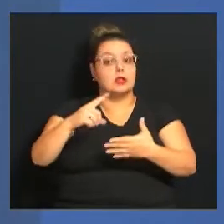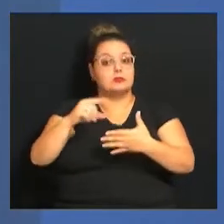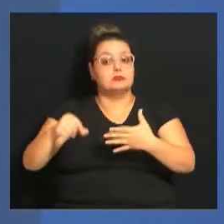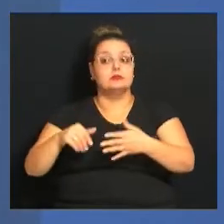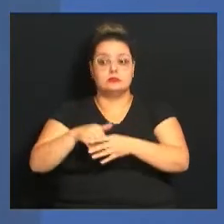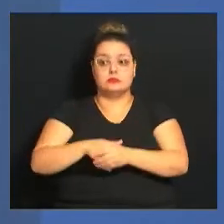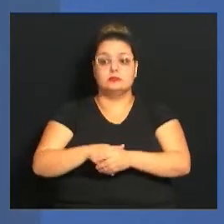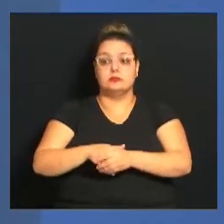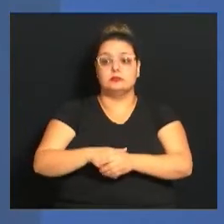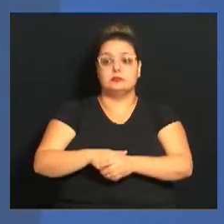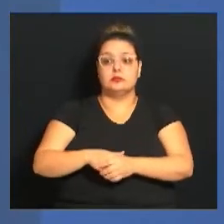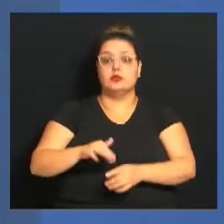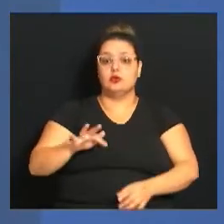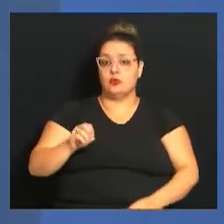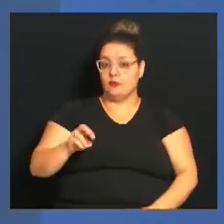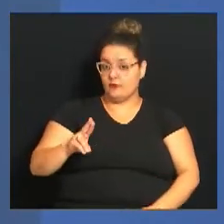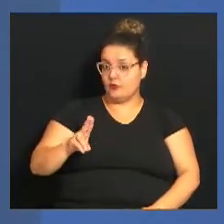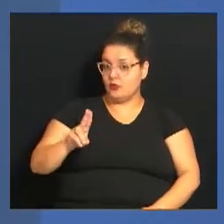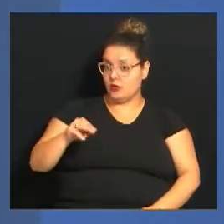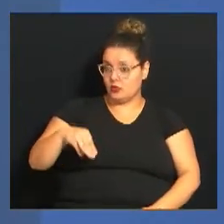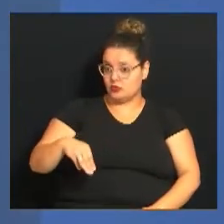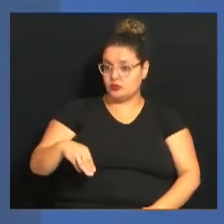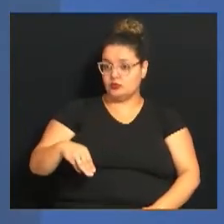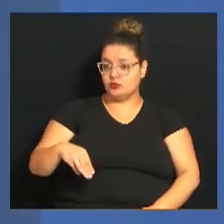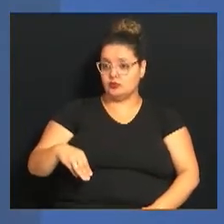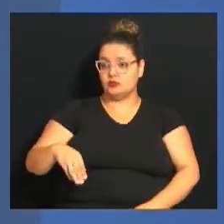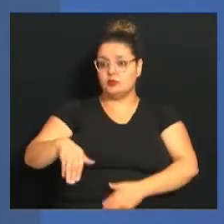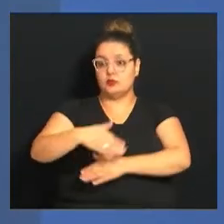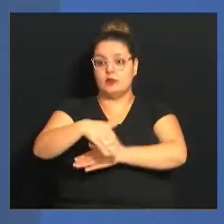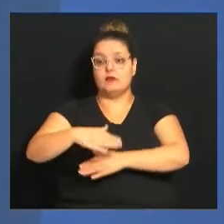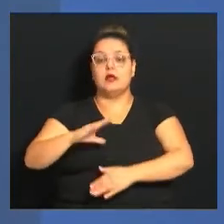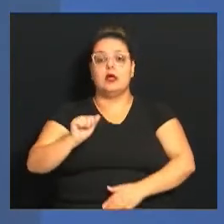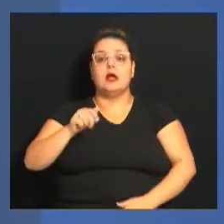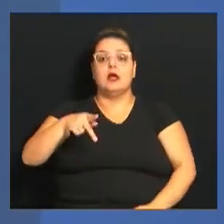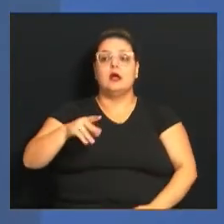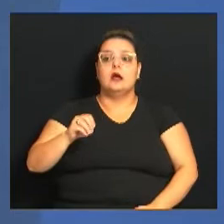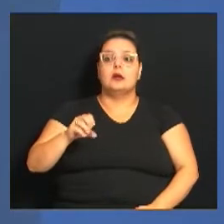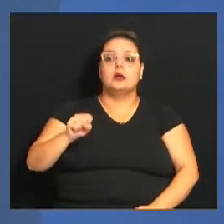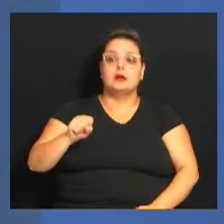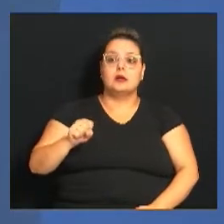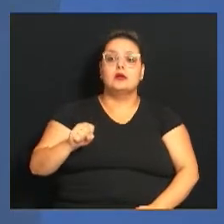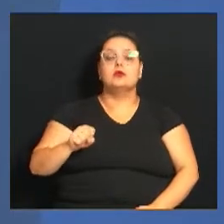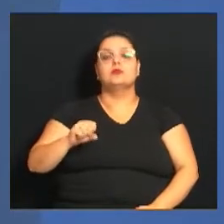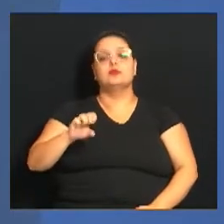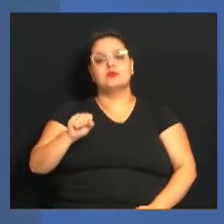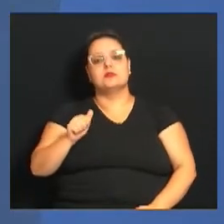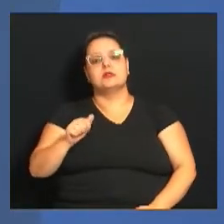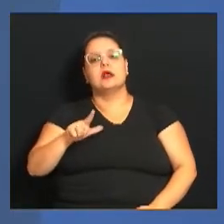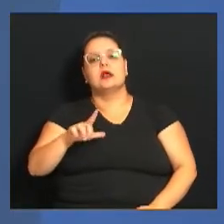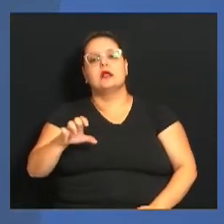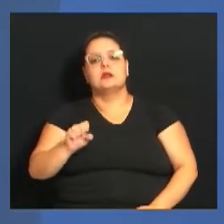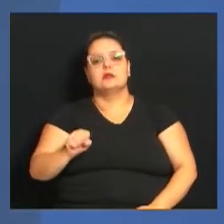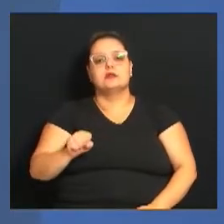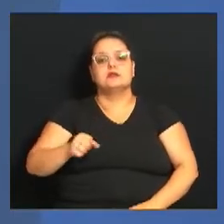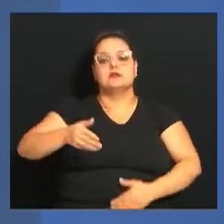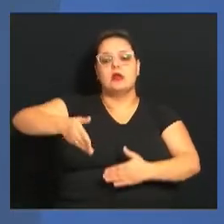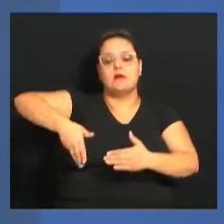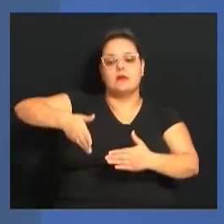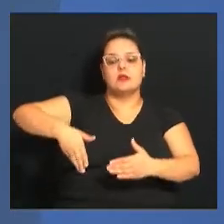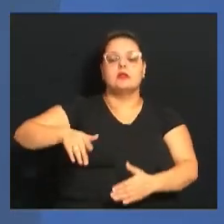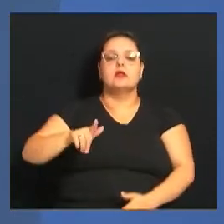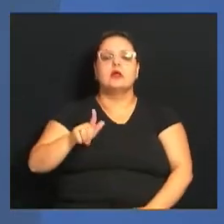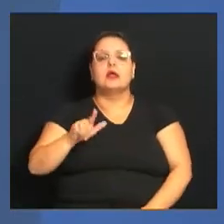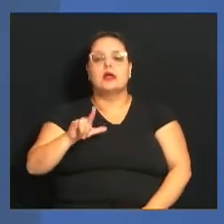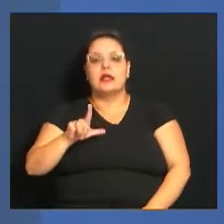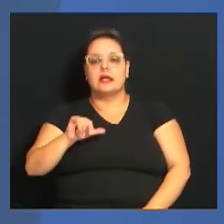no fórum, que fica entre a Avenida Campos Sales e a Avenida Francisco Glicério. É ali em que as pessoas que precisam,